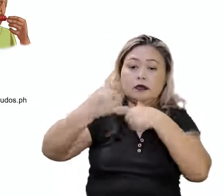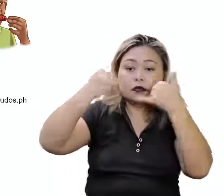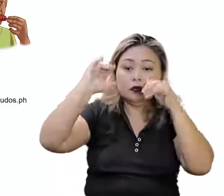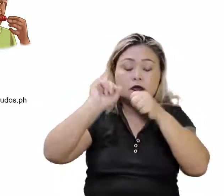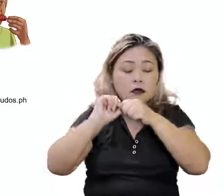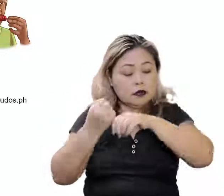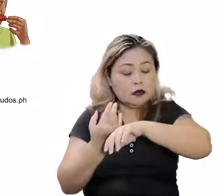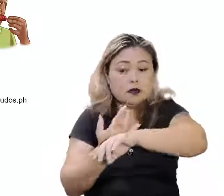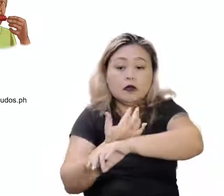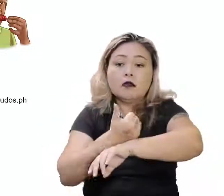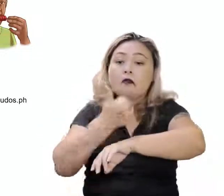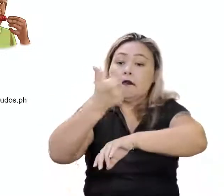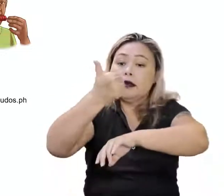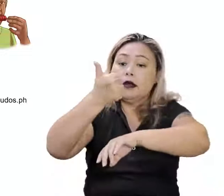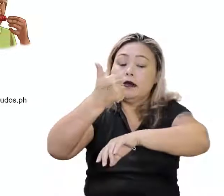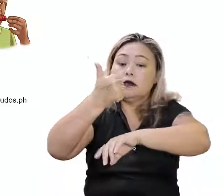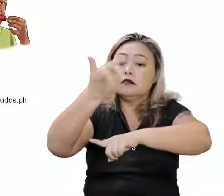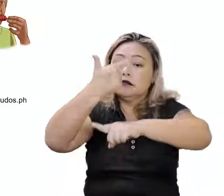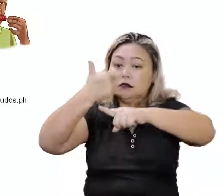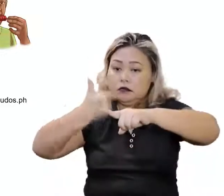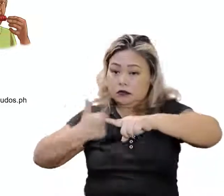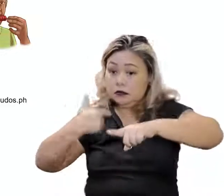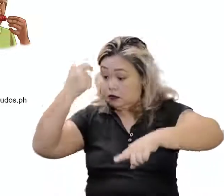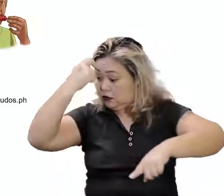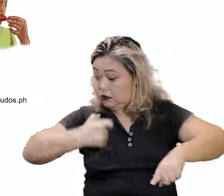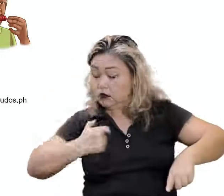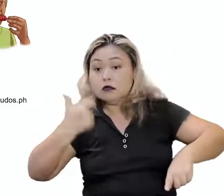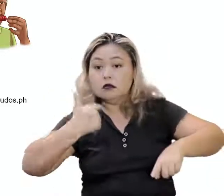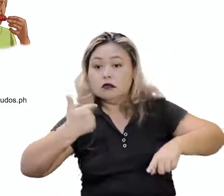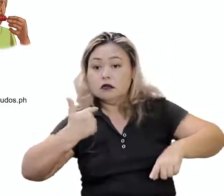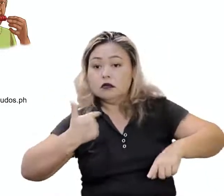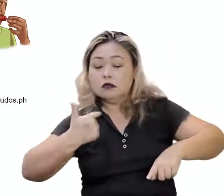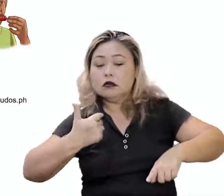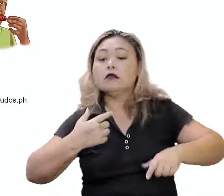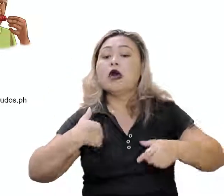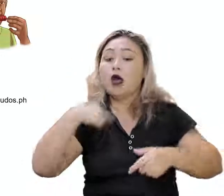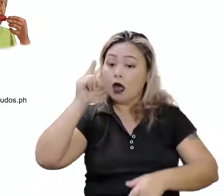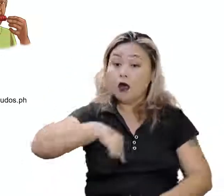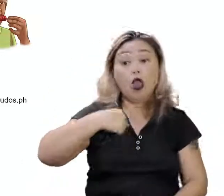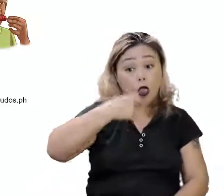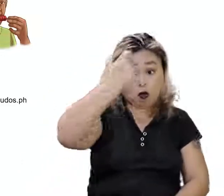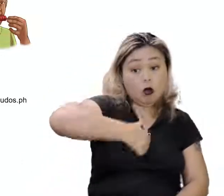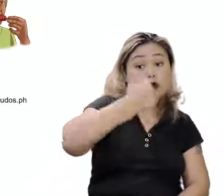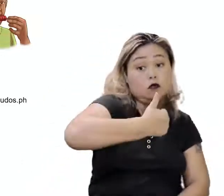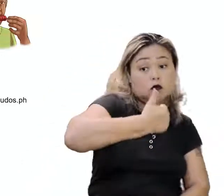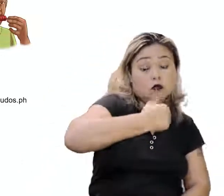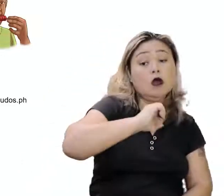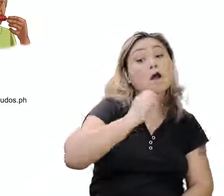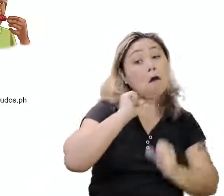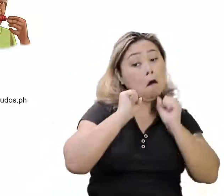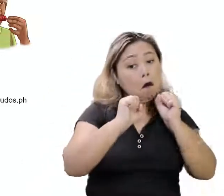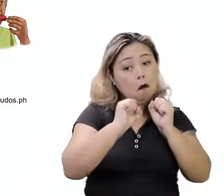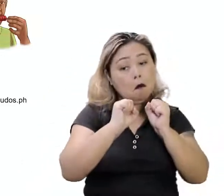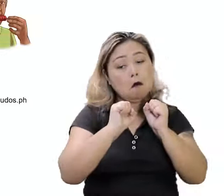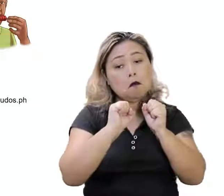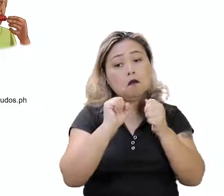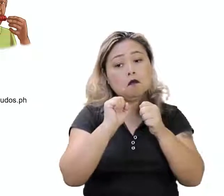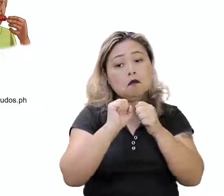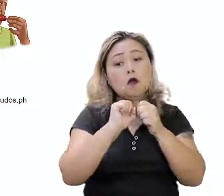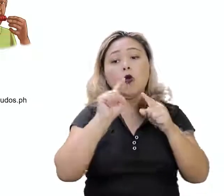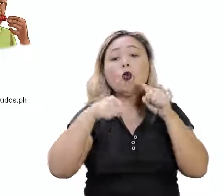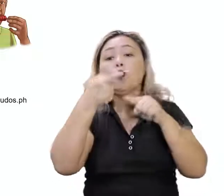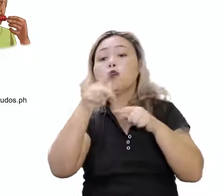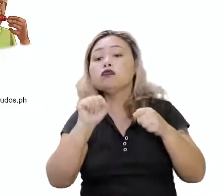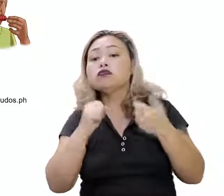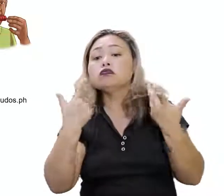agia como consumidor primário. Então, eu posso agir como consumidor primário, eu posso consumir ou a vaca ou os